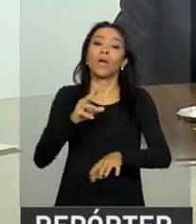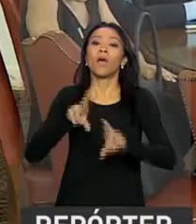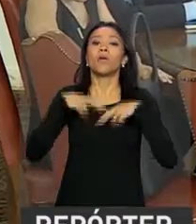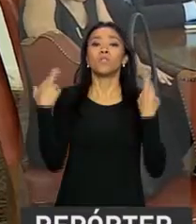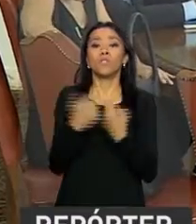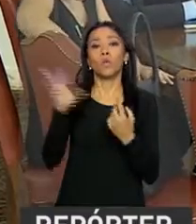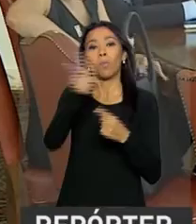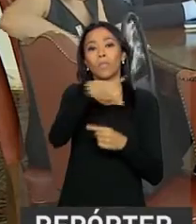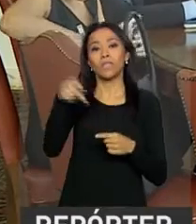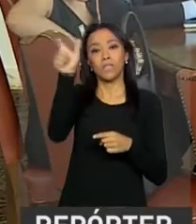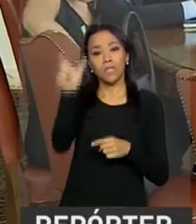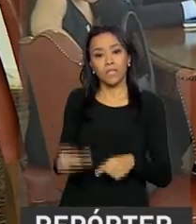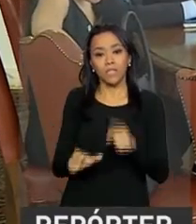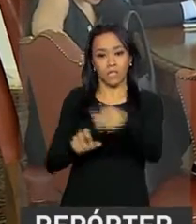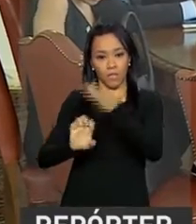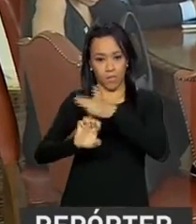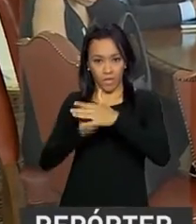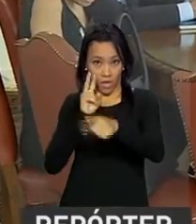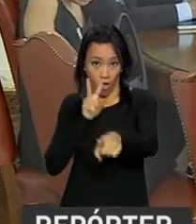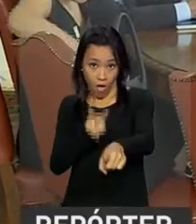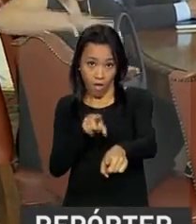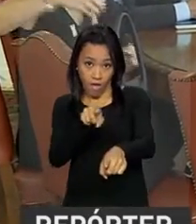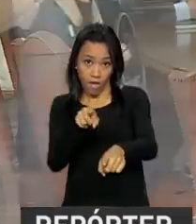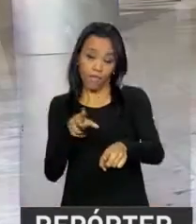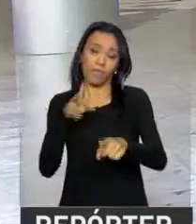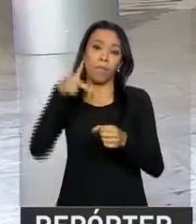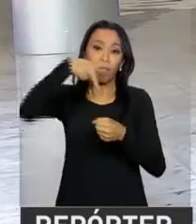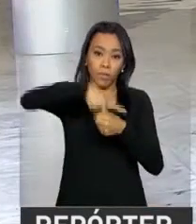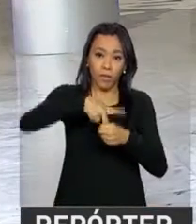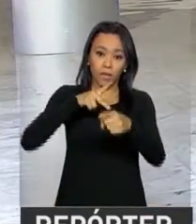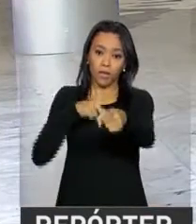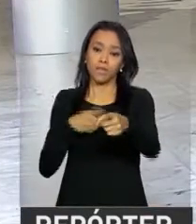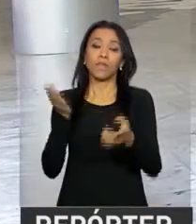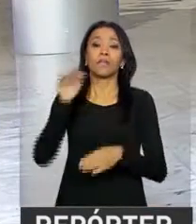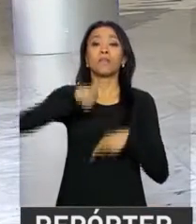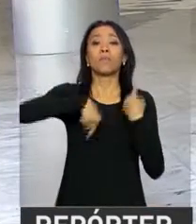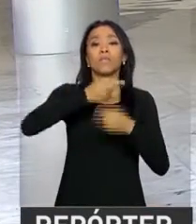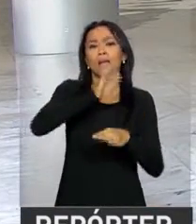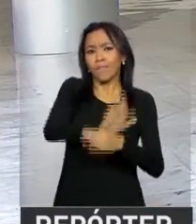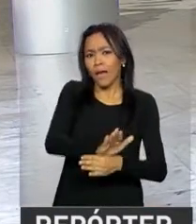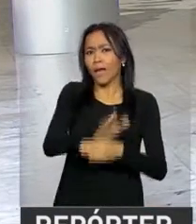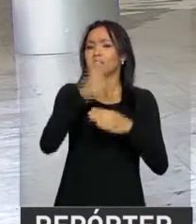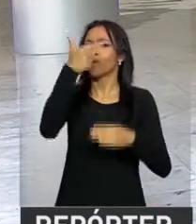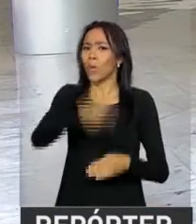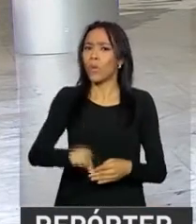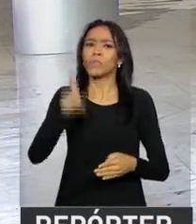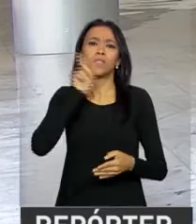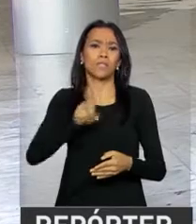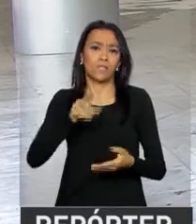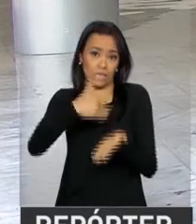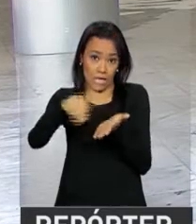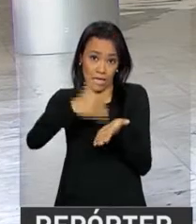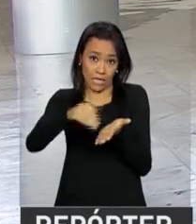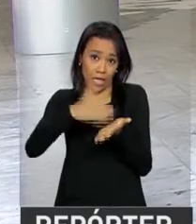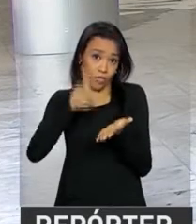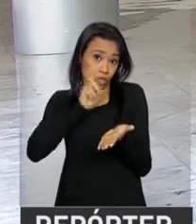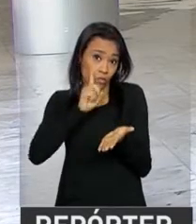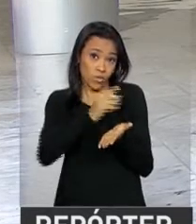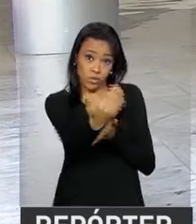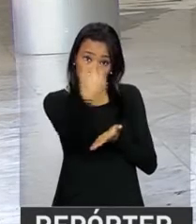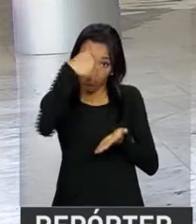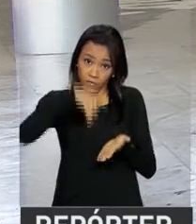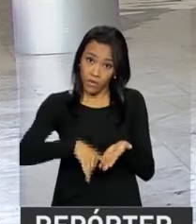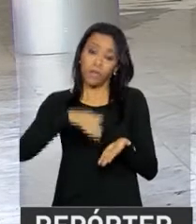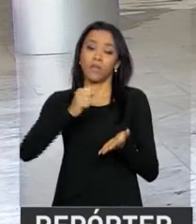parente como você vê nas imagens à tarde ele recebe o secretário do tesouro dos estados unidos já cobriu e presidentes e